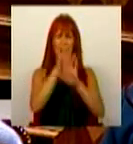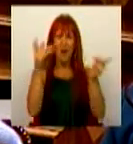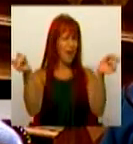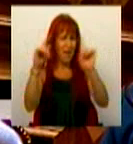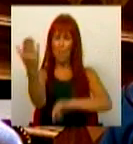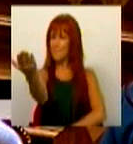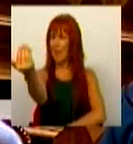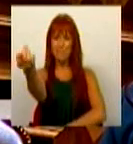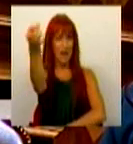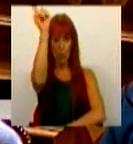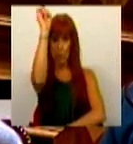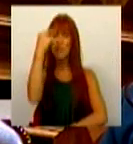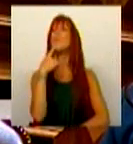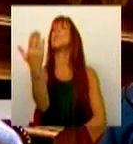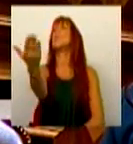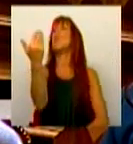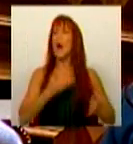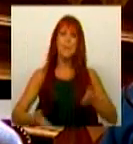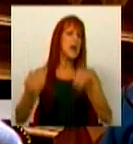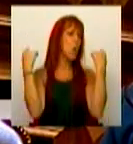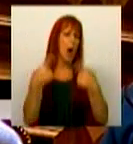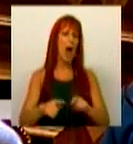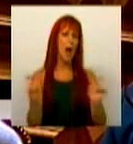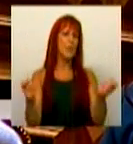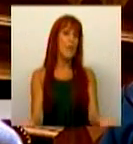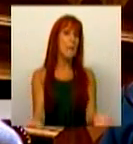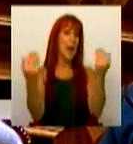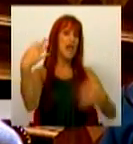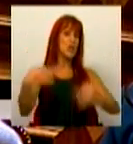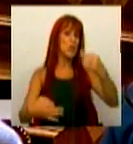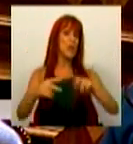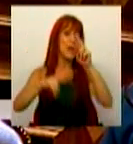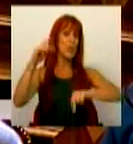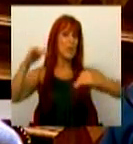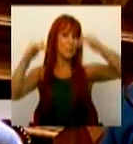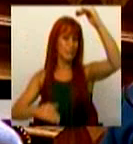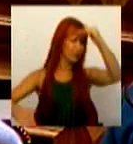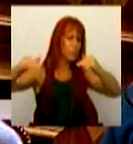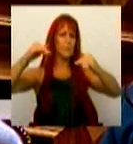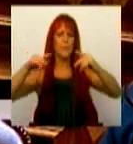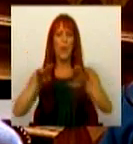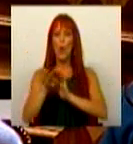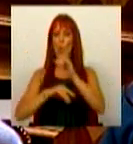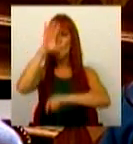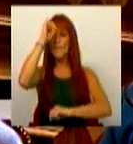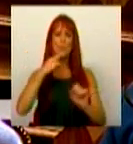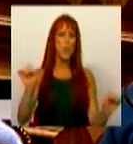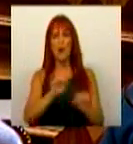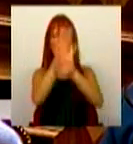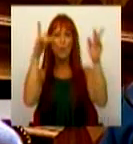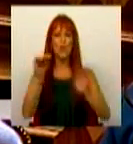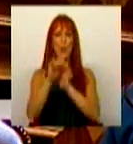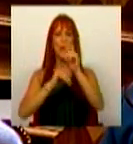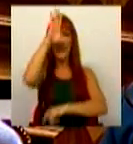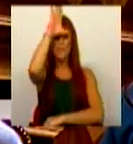não chega. Ainda há muito caminho para fazer para promover mais justiça social e menos desigualdade e o programa do Governo é muito claro. O